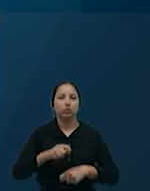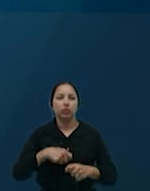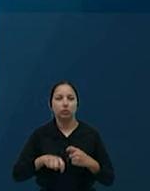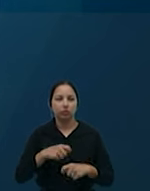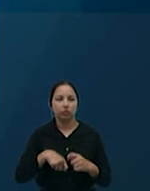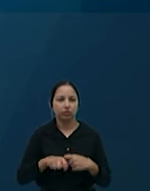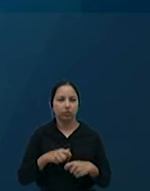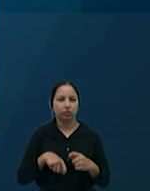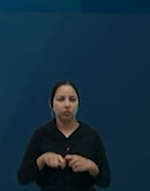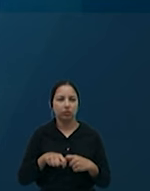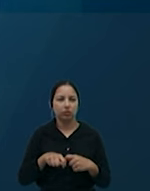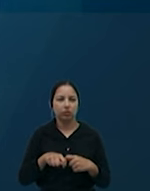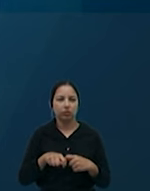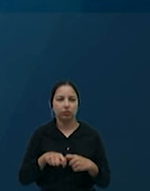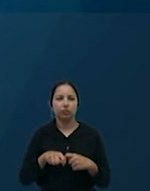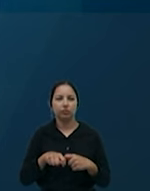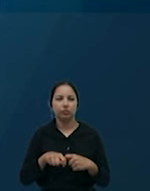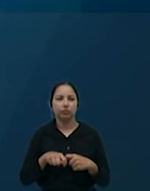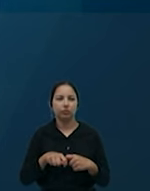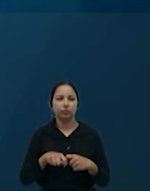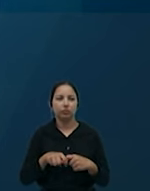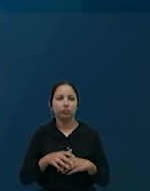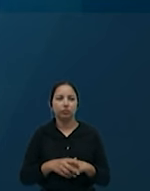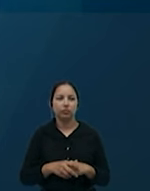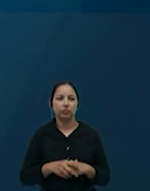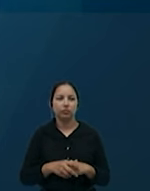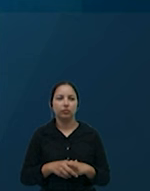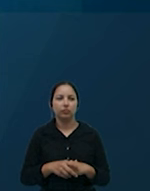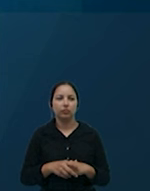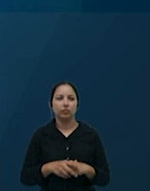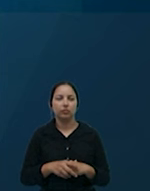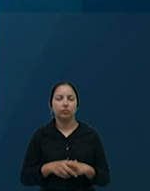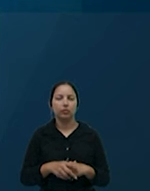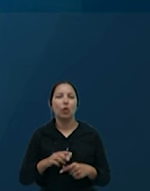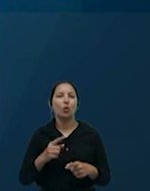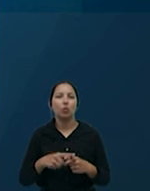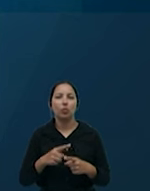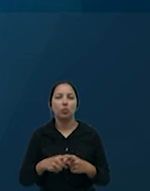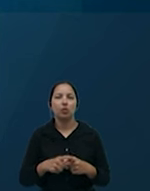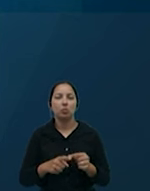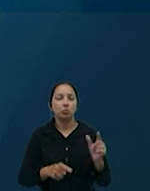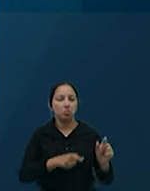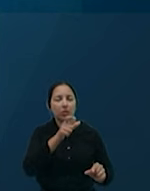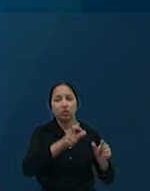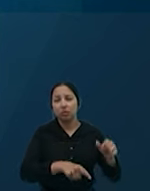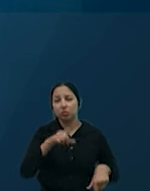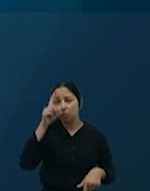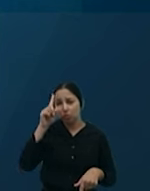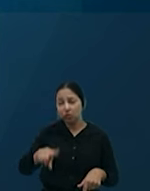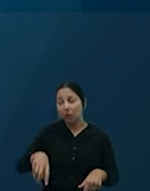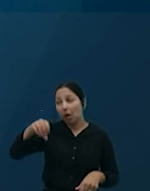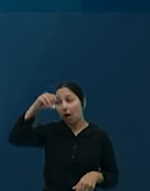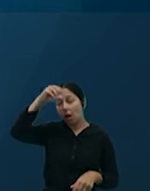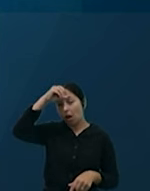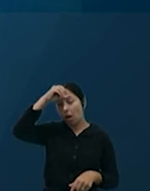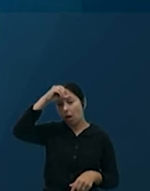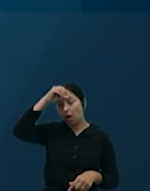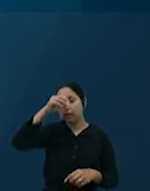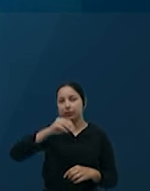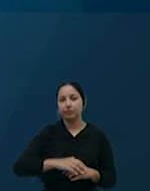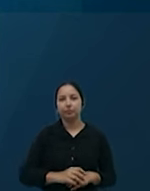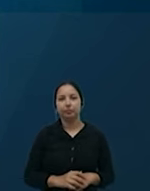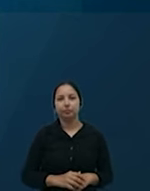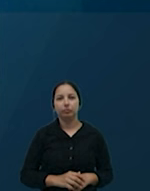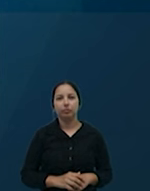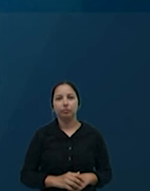locupletamento sem causa, à custa do desconhecimento dos seus filiados. Nesse sentido, tanto mais enriqueceria a